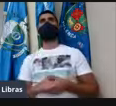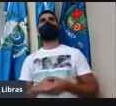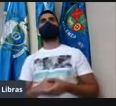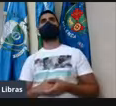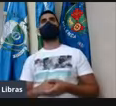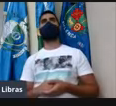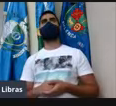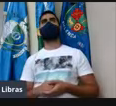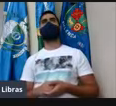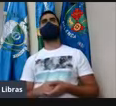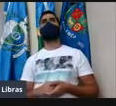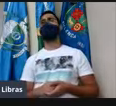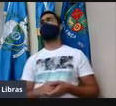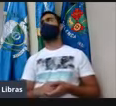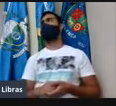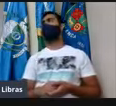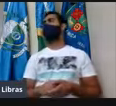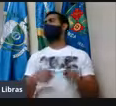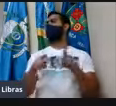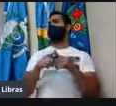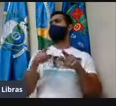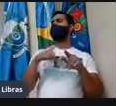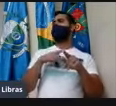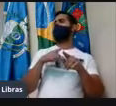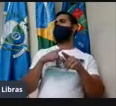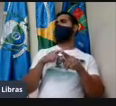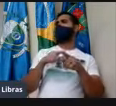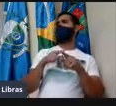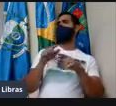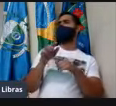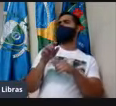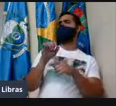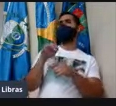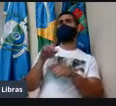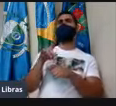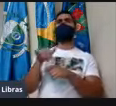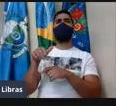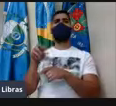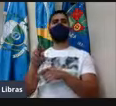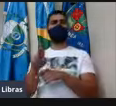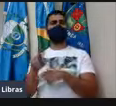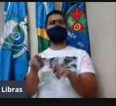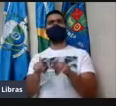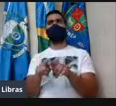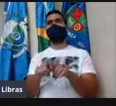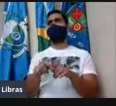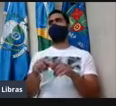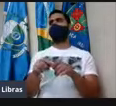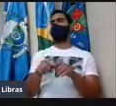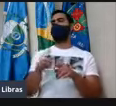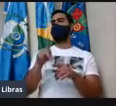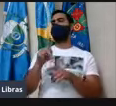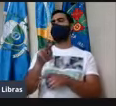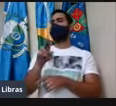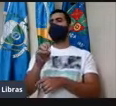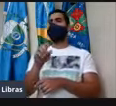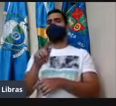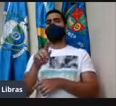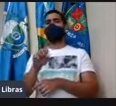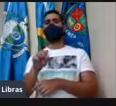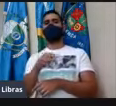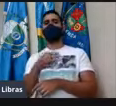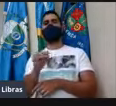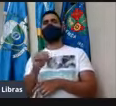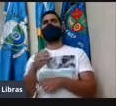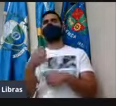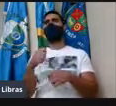isso, com a implantação aí do indicador de situação previdenciária e o Progestão, nós vamos ter